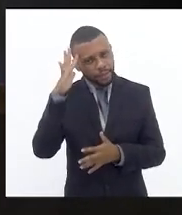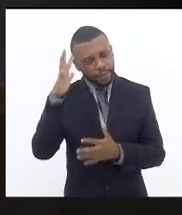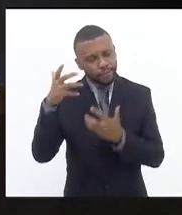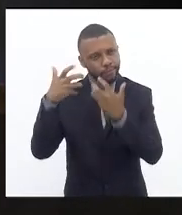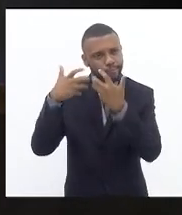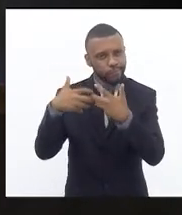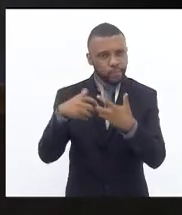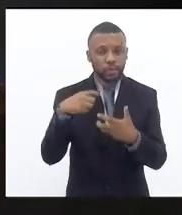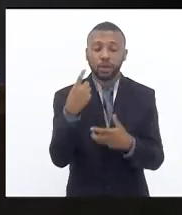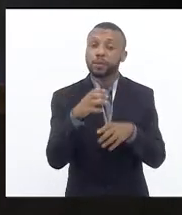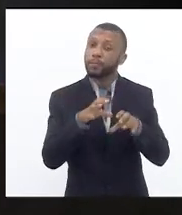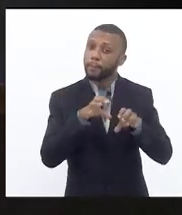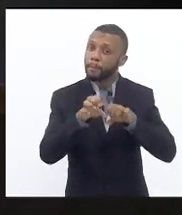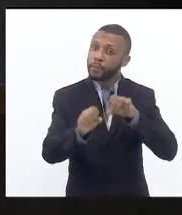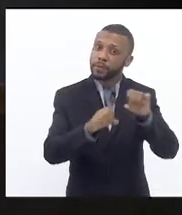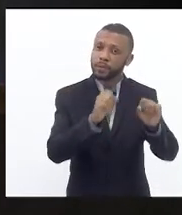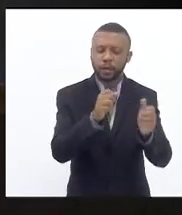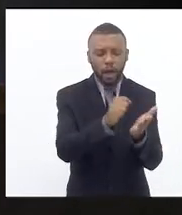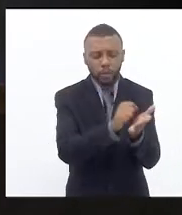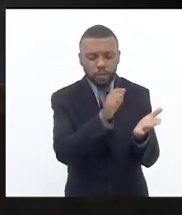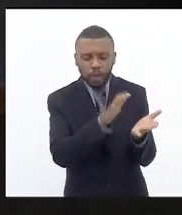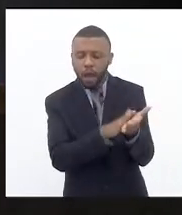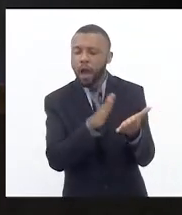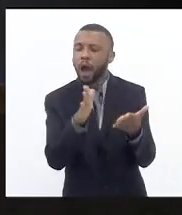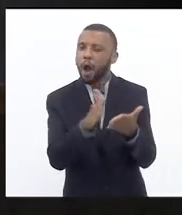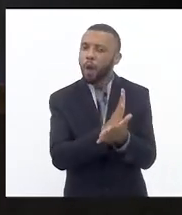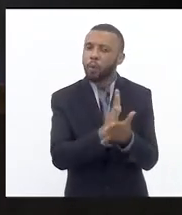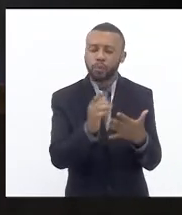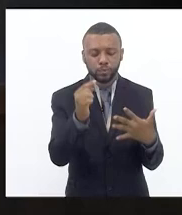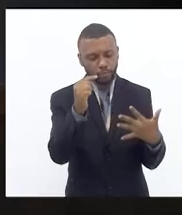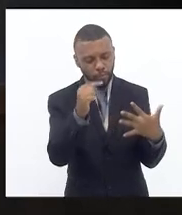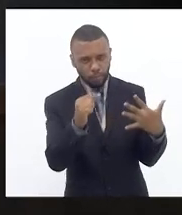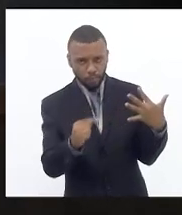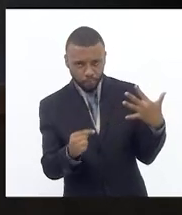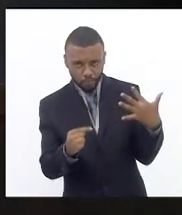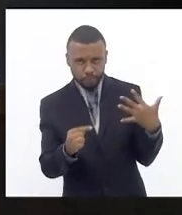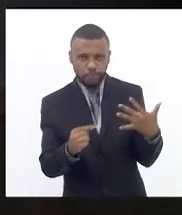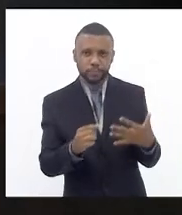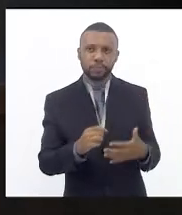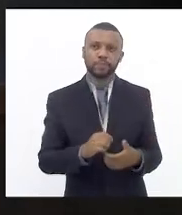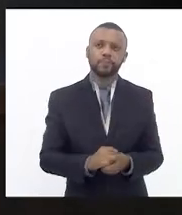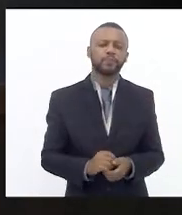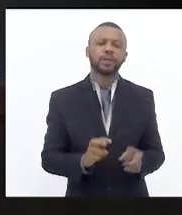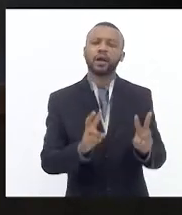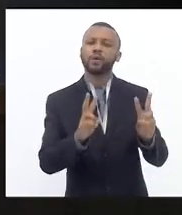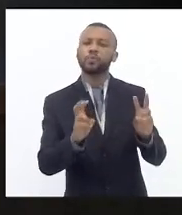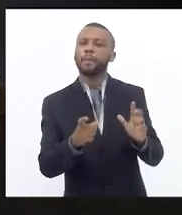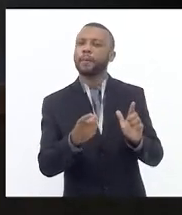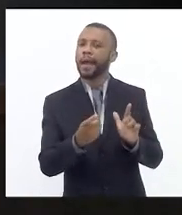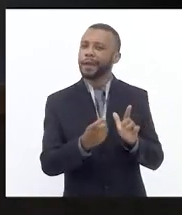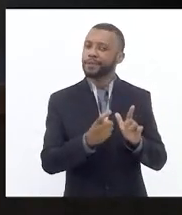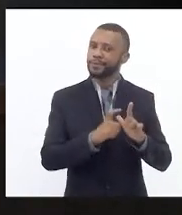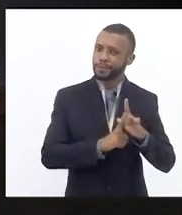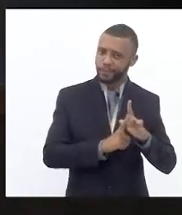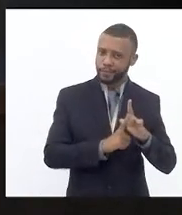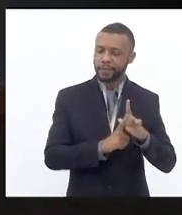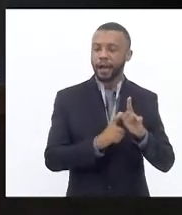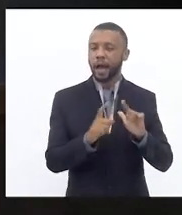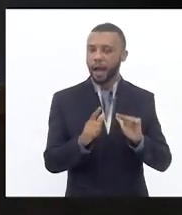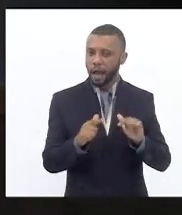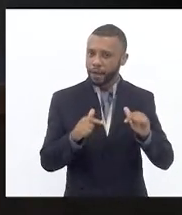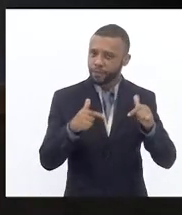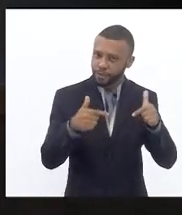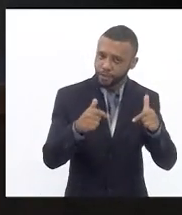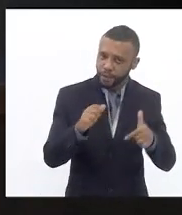buscando eu aqui anotei mais alguns pontos que sobre a dívida ativa sobre a